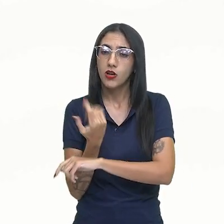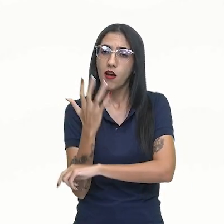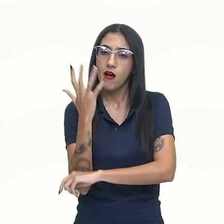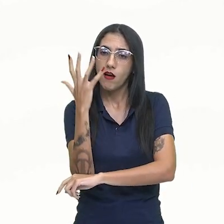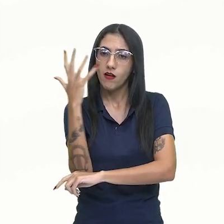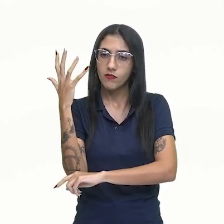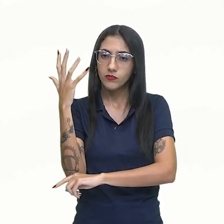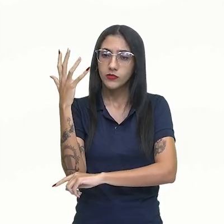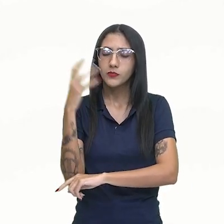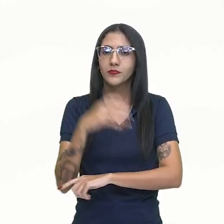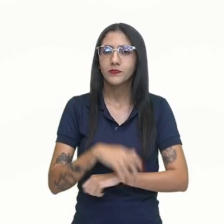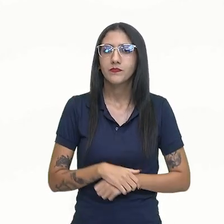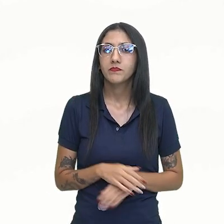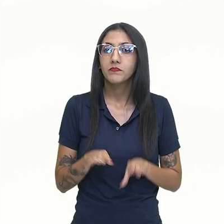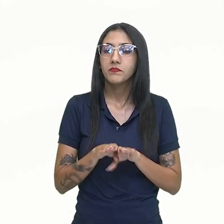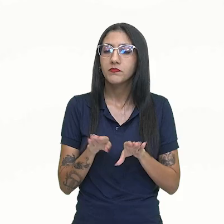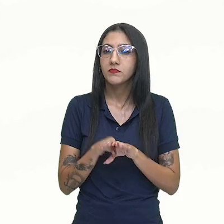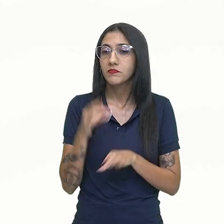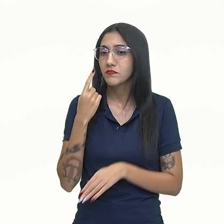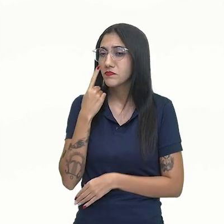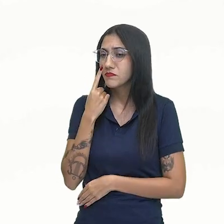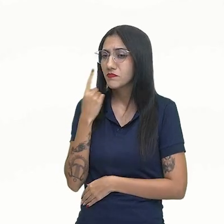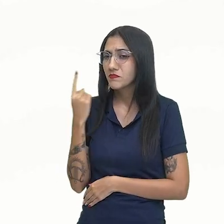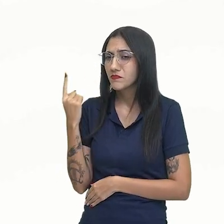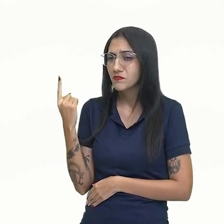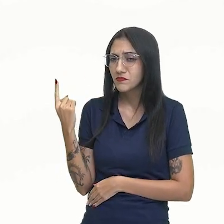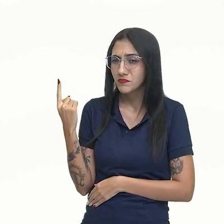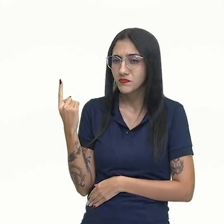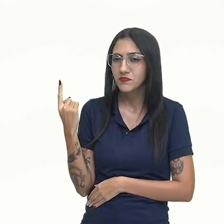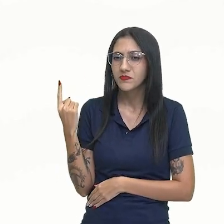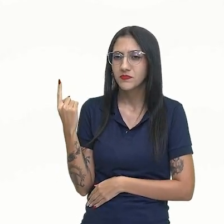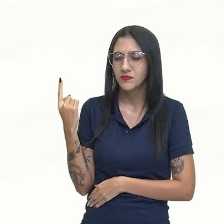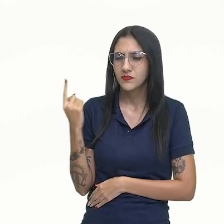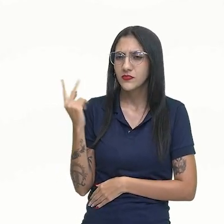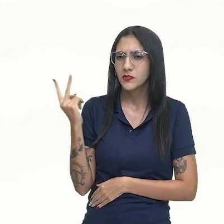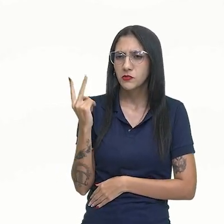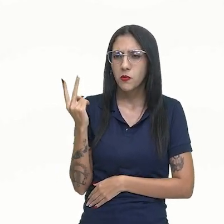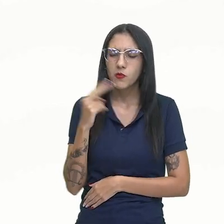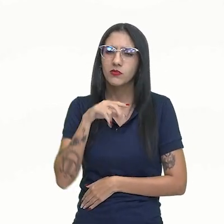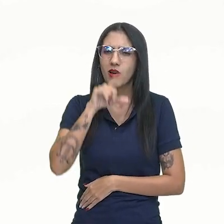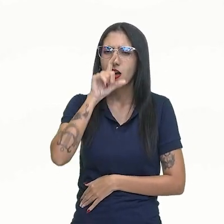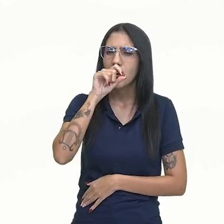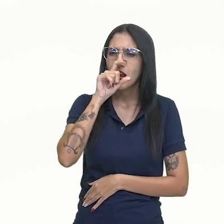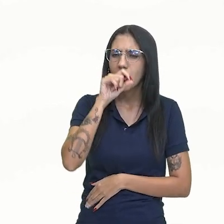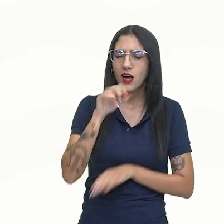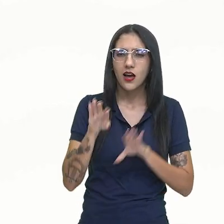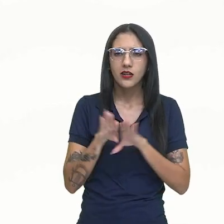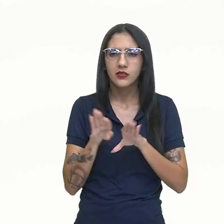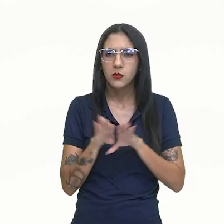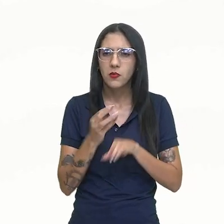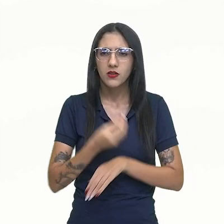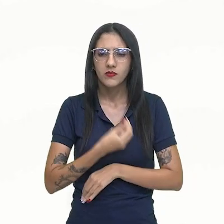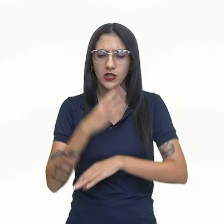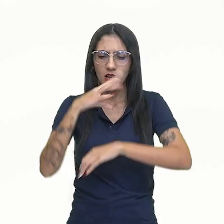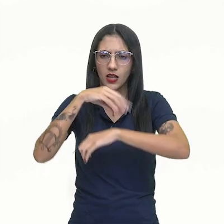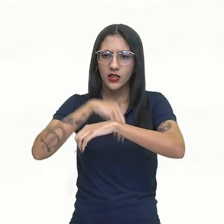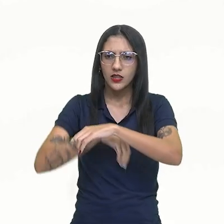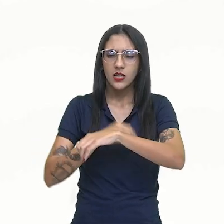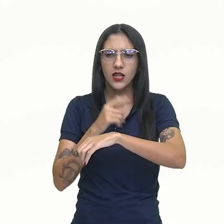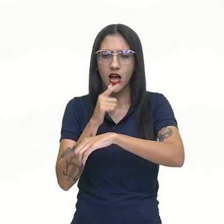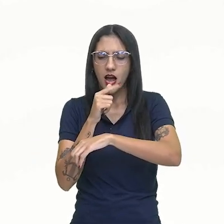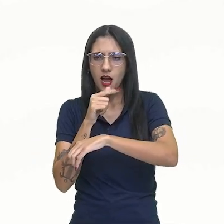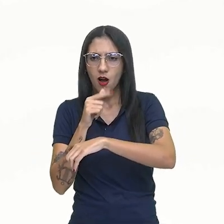Nós temos aqui um caranguejo, uma arara, por exemplo, todos esses indivíduos que